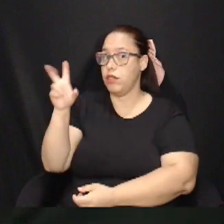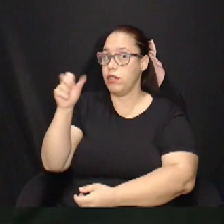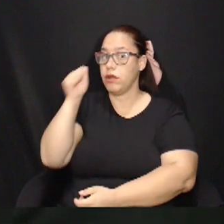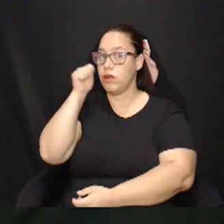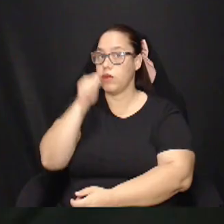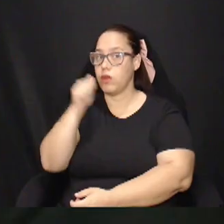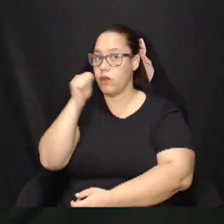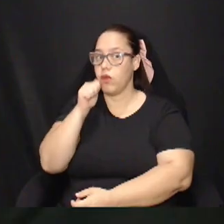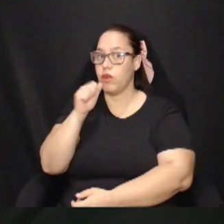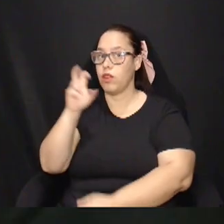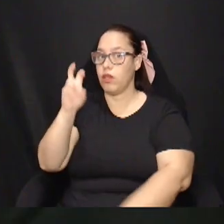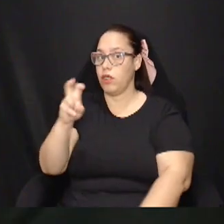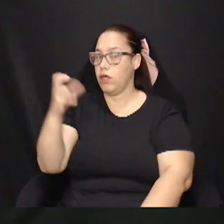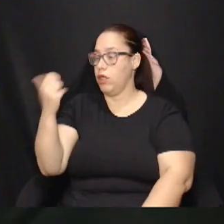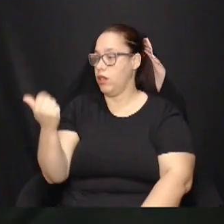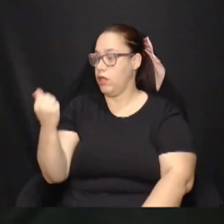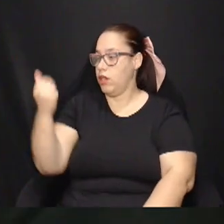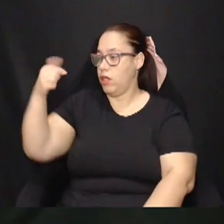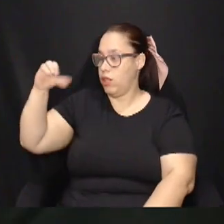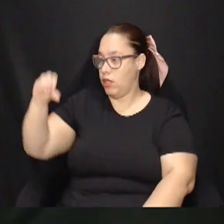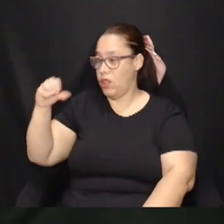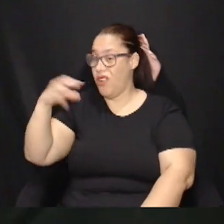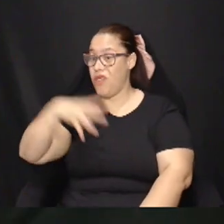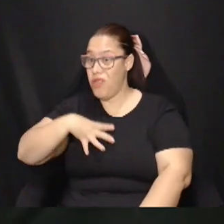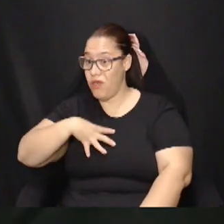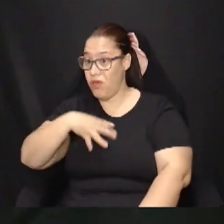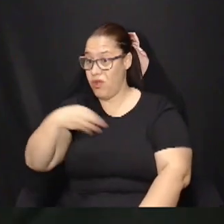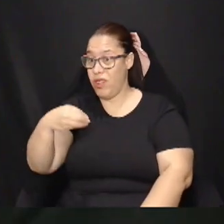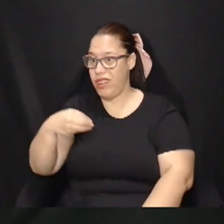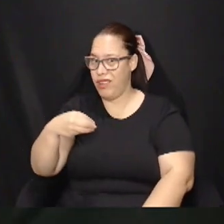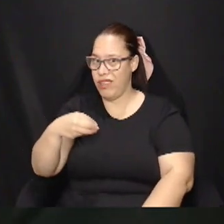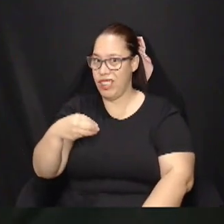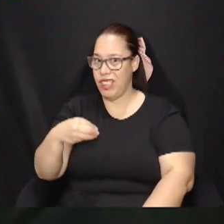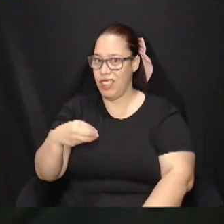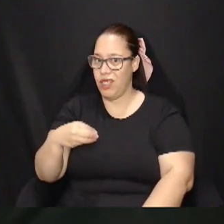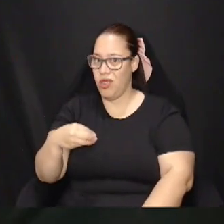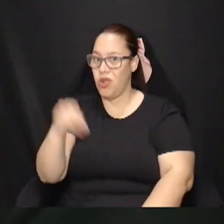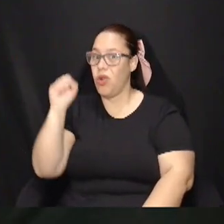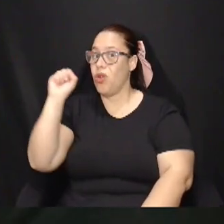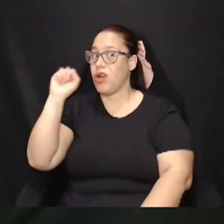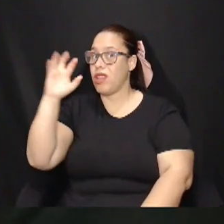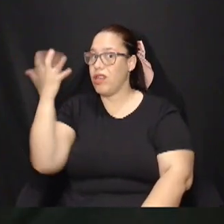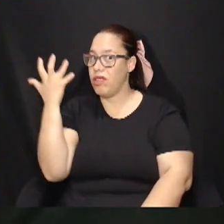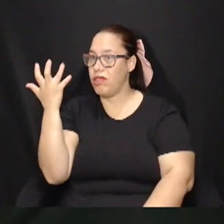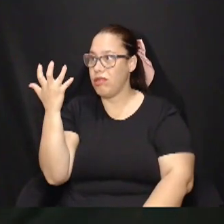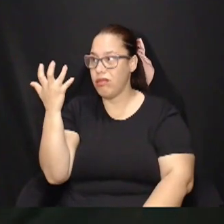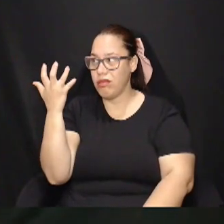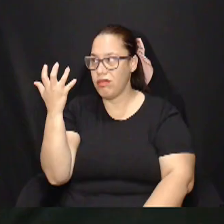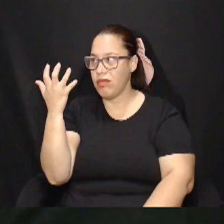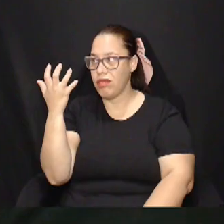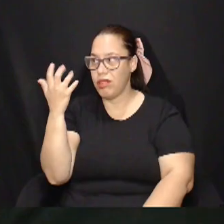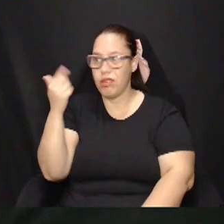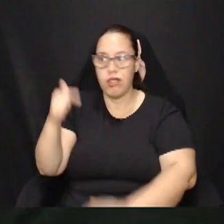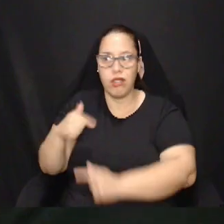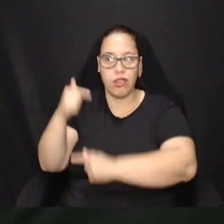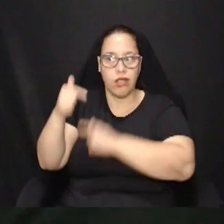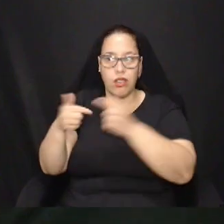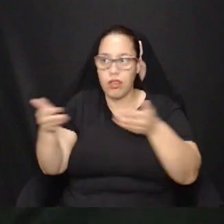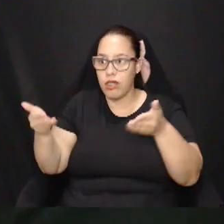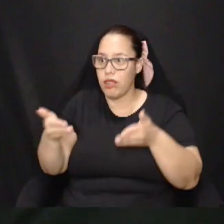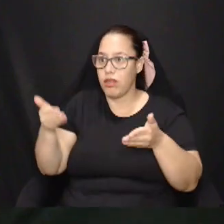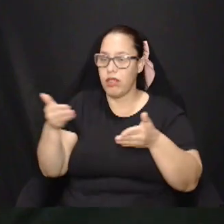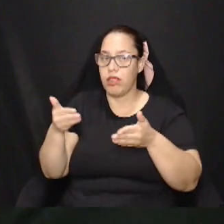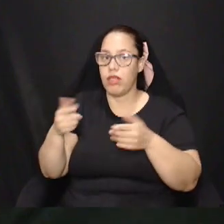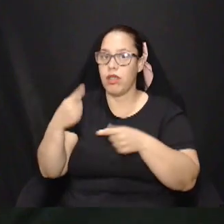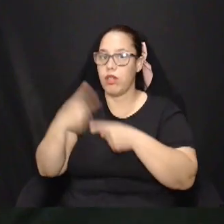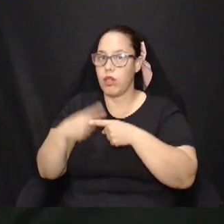6, 7, 8, 9 filhos. O que aconteceu com essa geração agora? O porquê